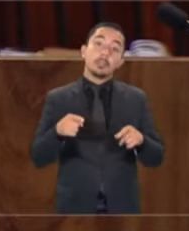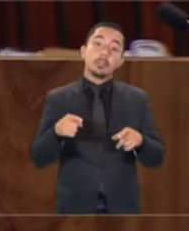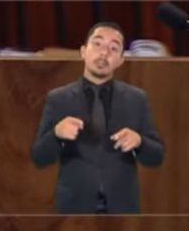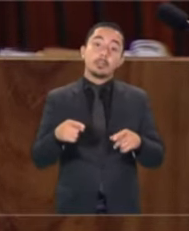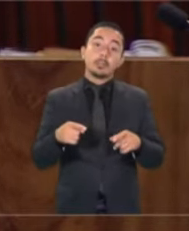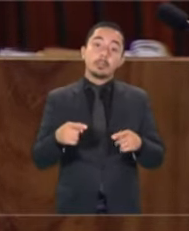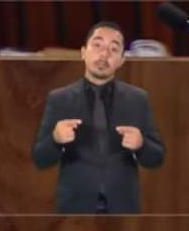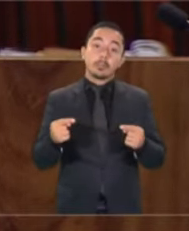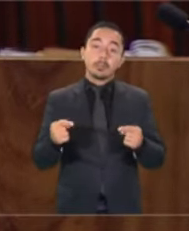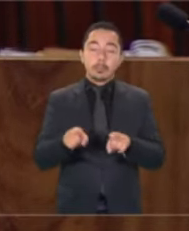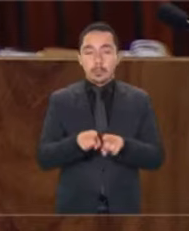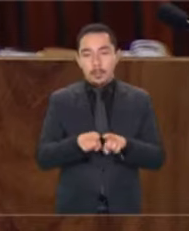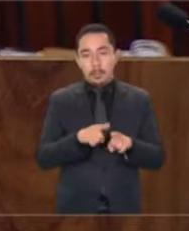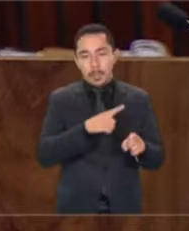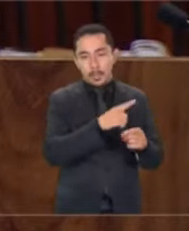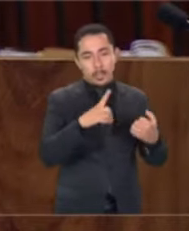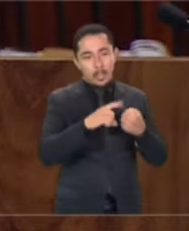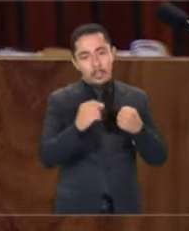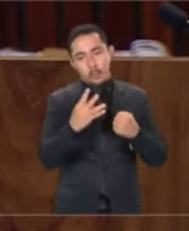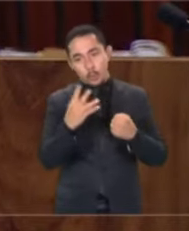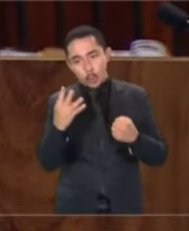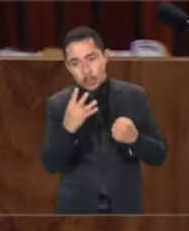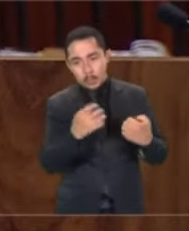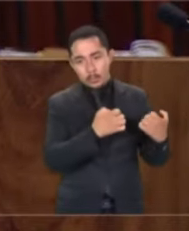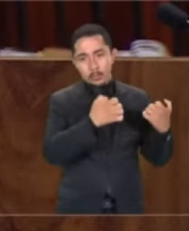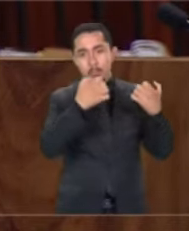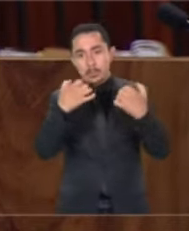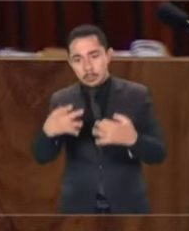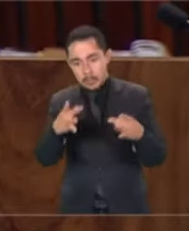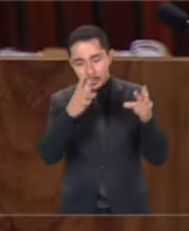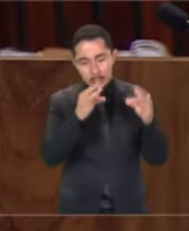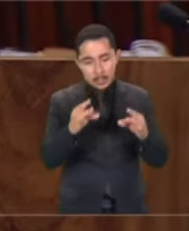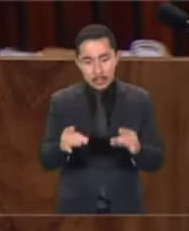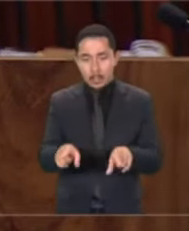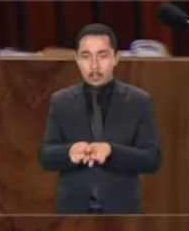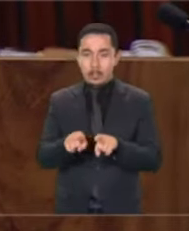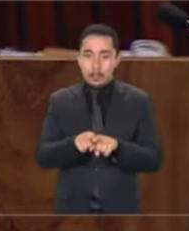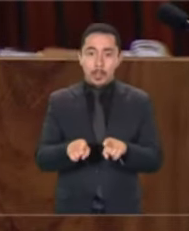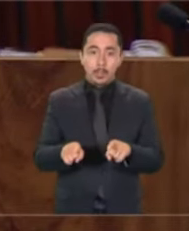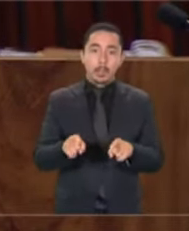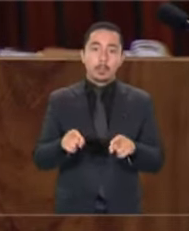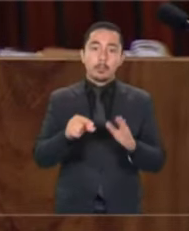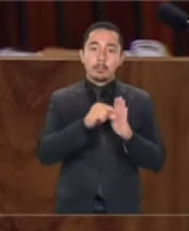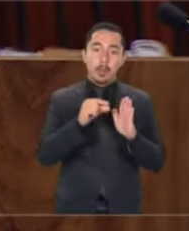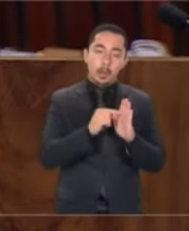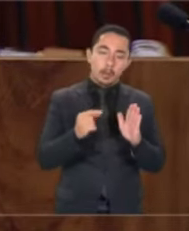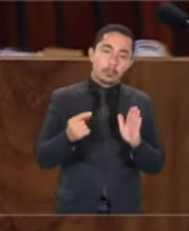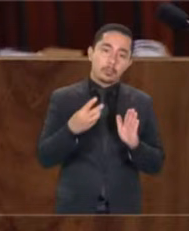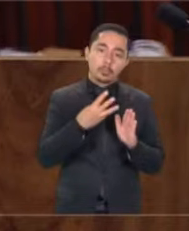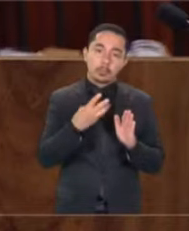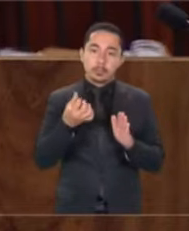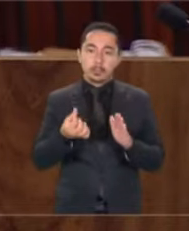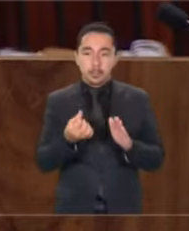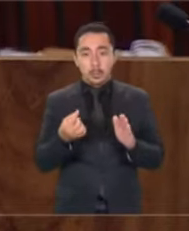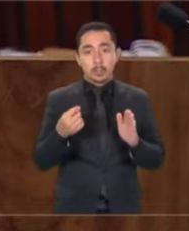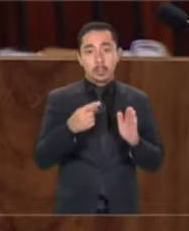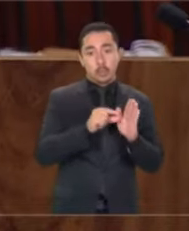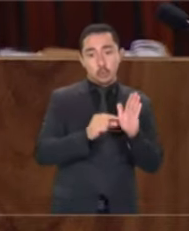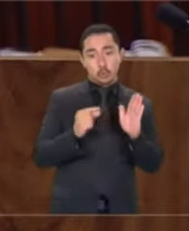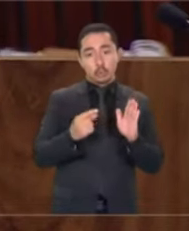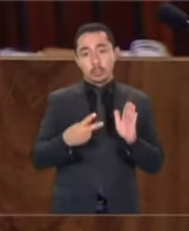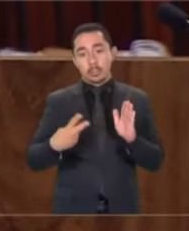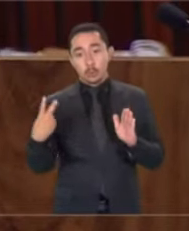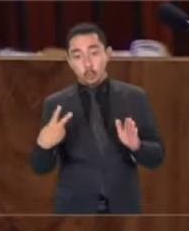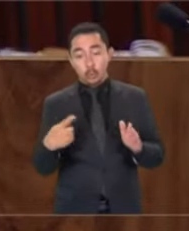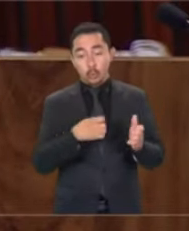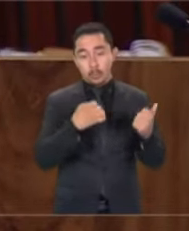requisitos estabelecidos pelos artigos 44 da Lei 9.096 e 36, parágrafo 2º, da Resolução TSE